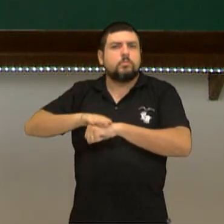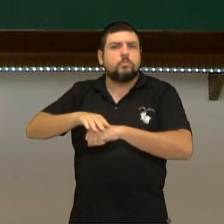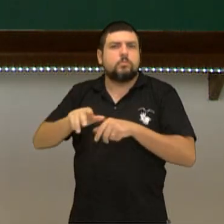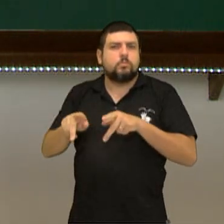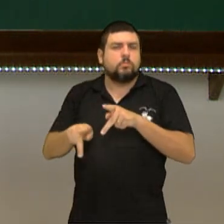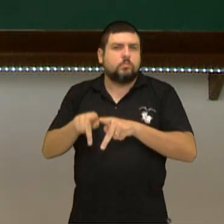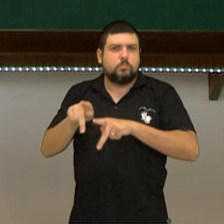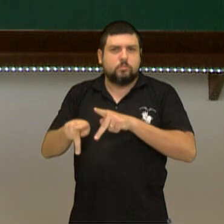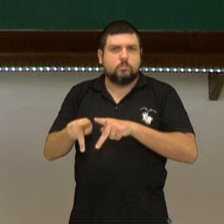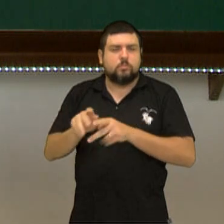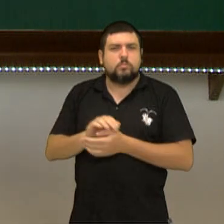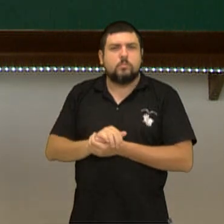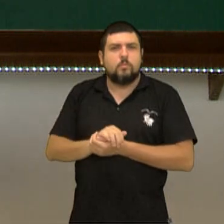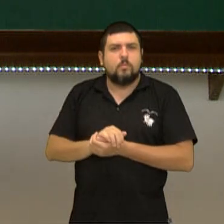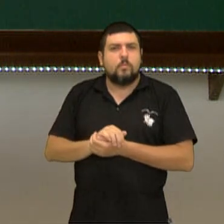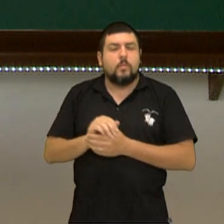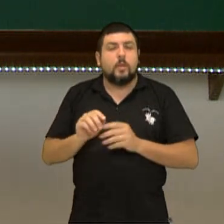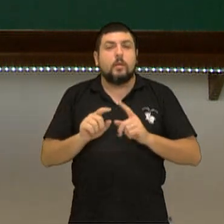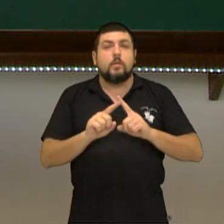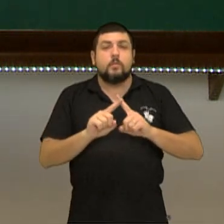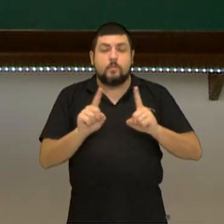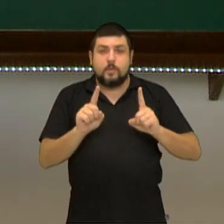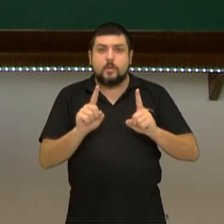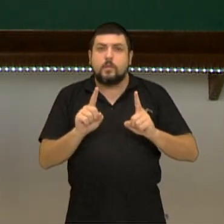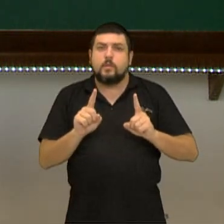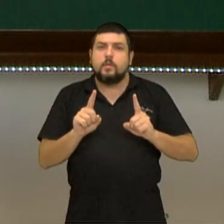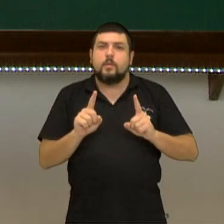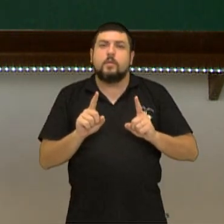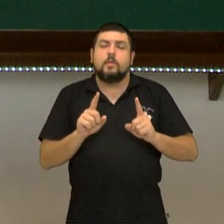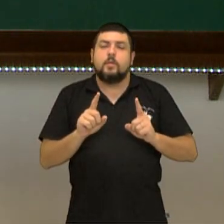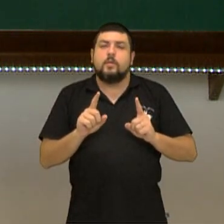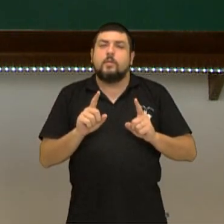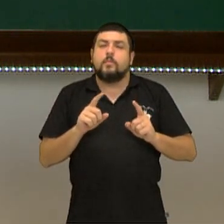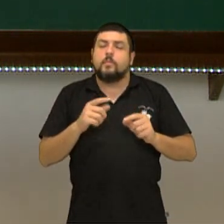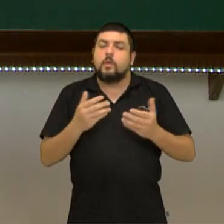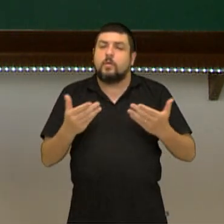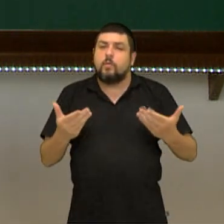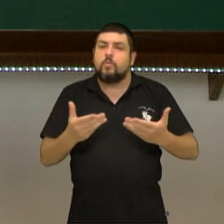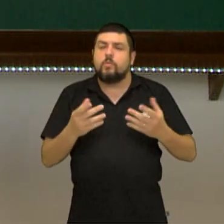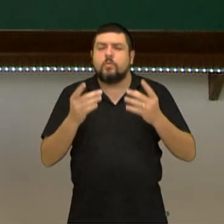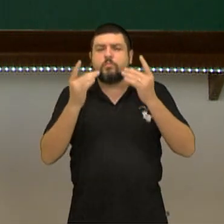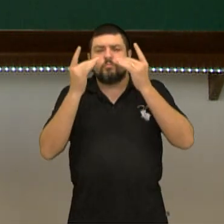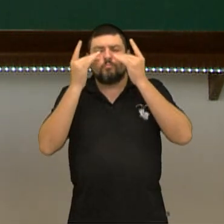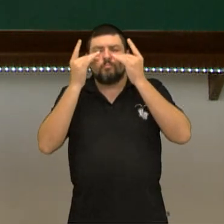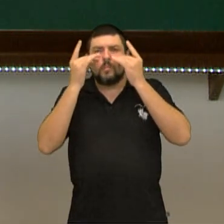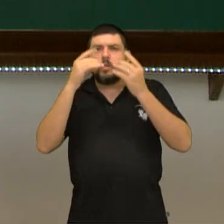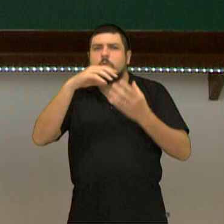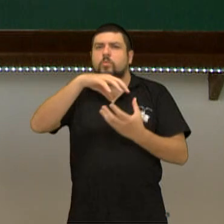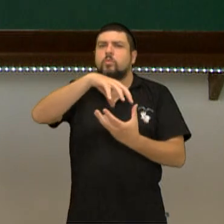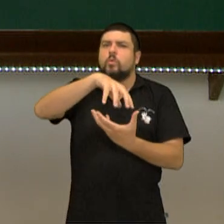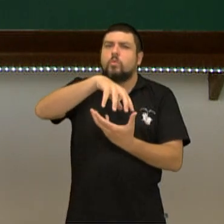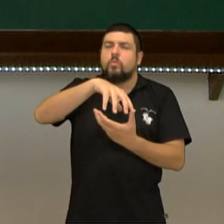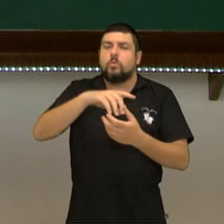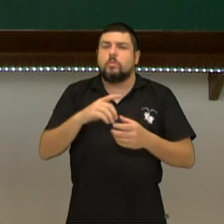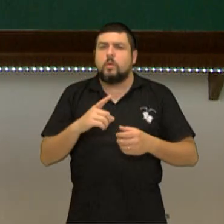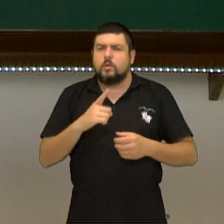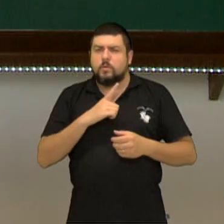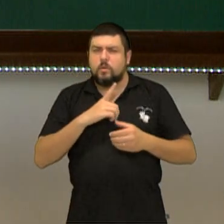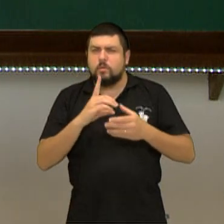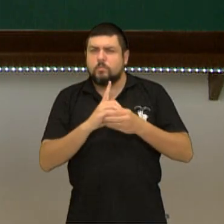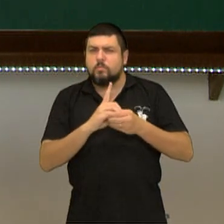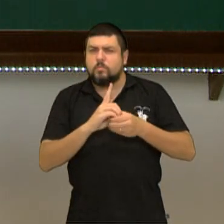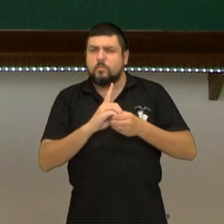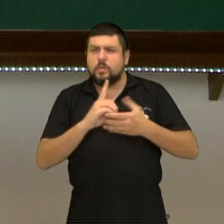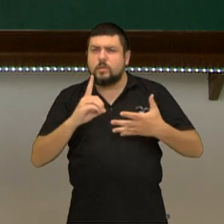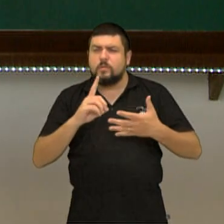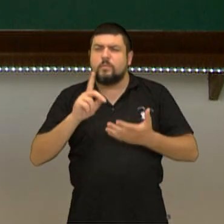processo, mas que dentro das realidades, né, do mundo contemporâneo é muito complexo nesse sentido, porque as populações